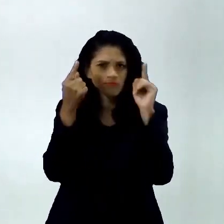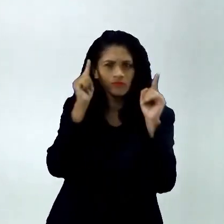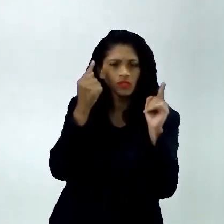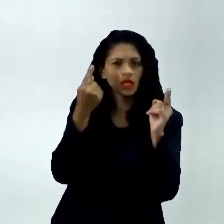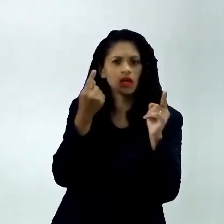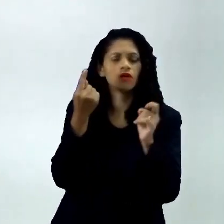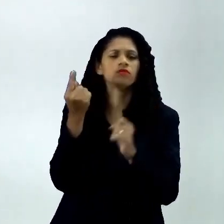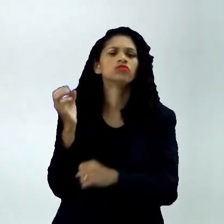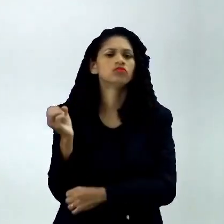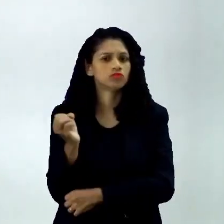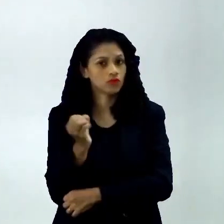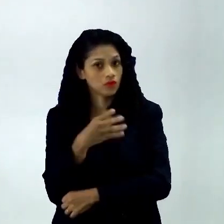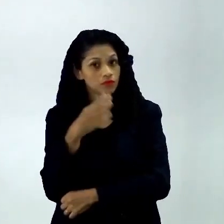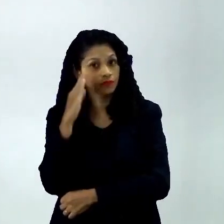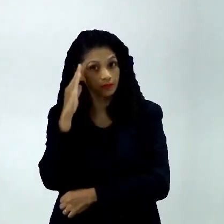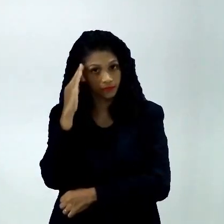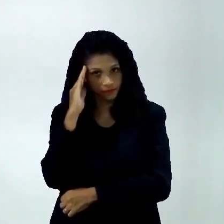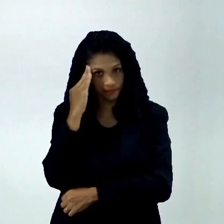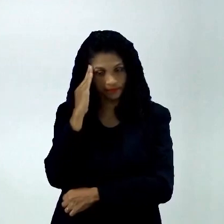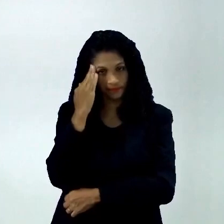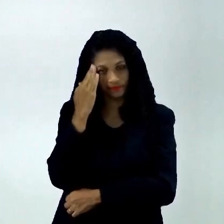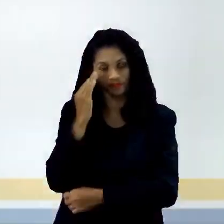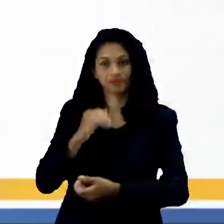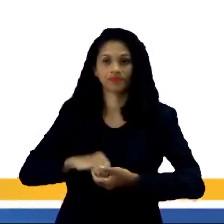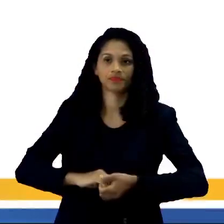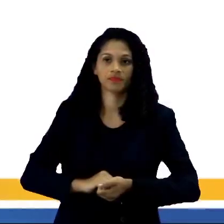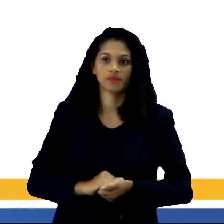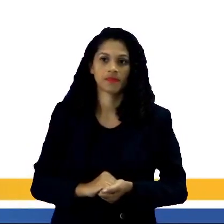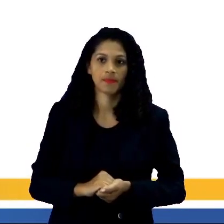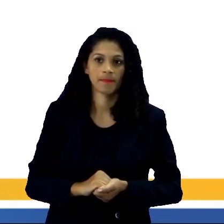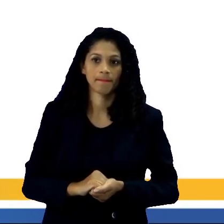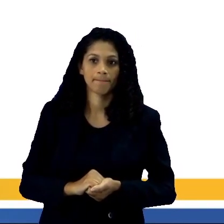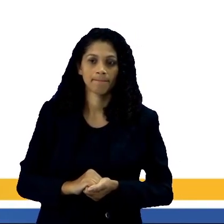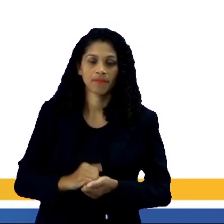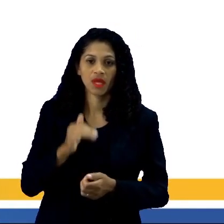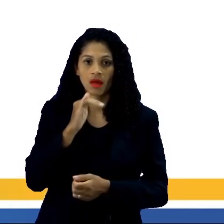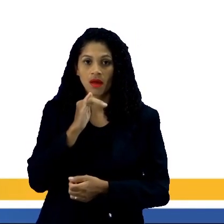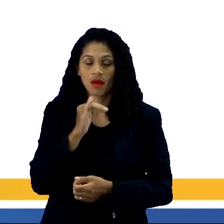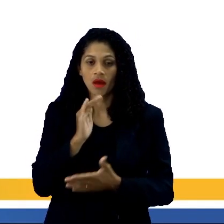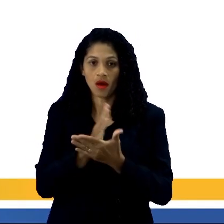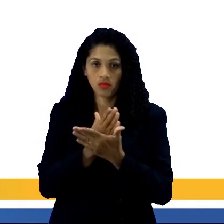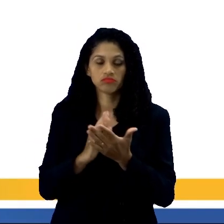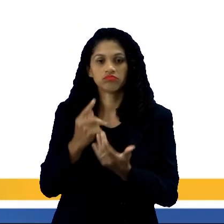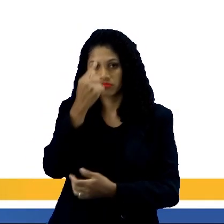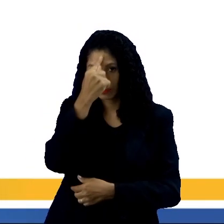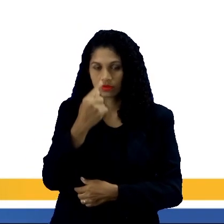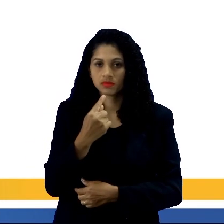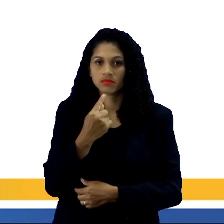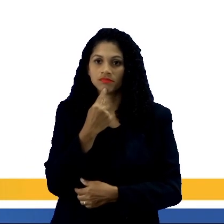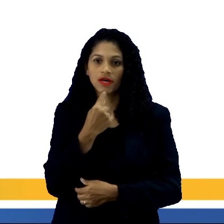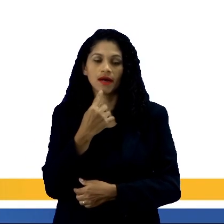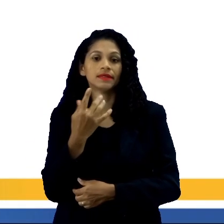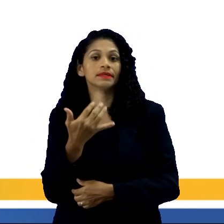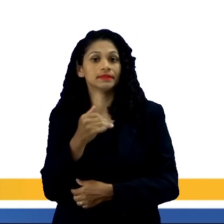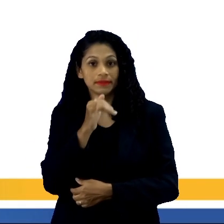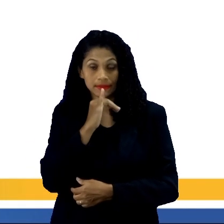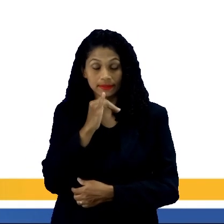expressar dançantemente, corporalmente, tranquilo? Aqui a gente tem imagens de alguns exemplos do que a gente já foi mencionado,